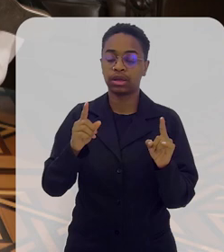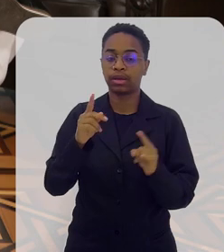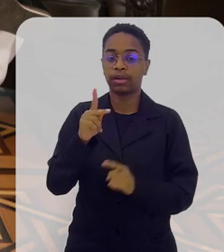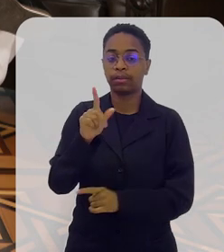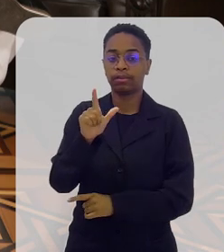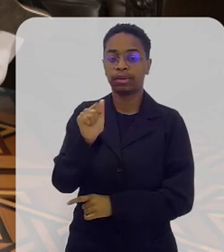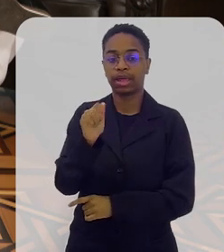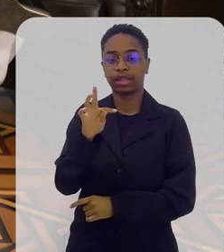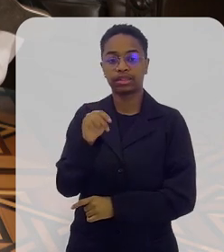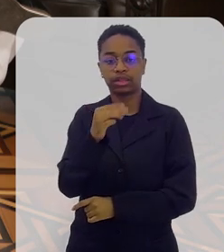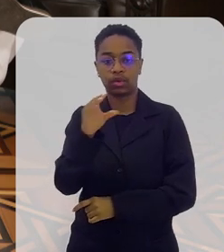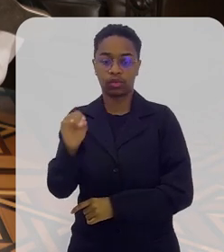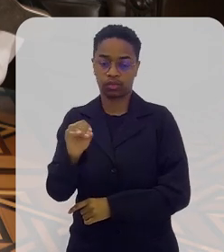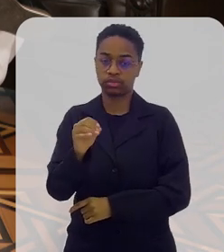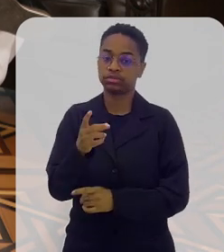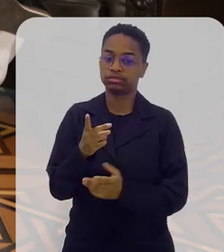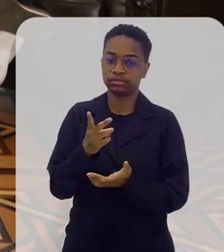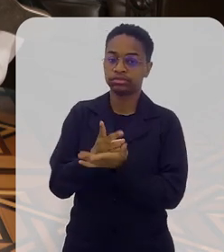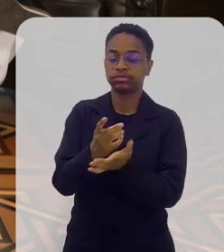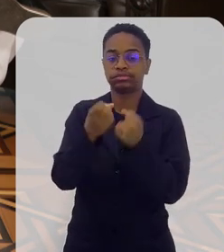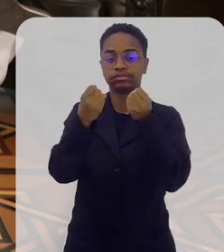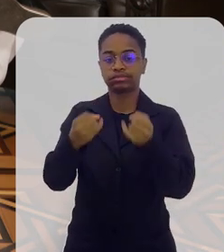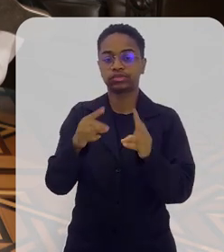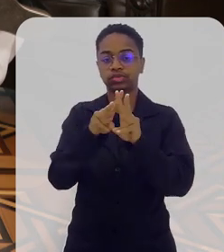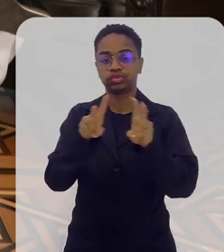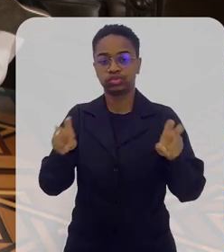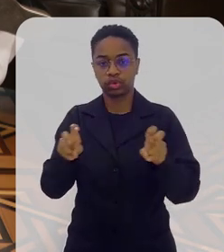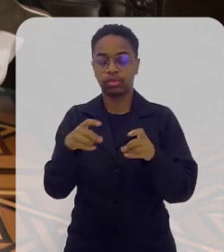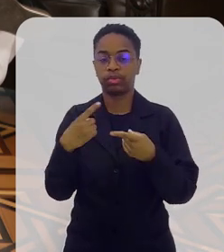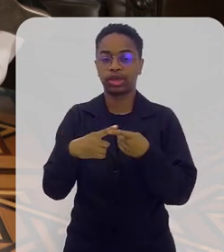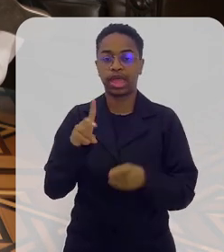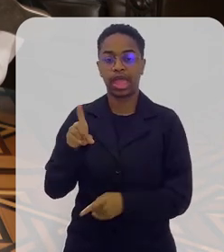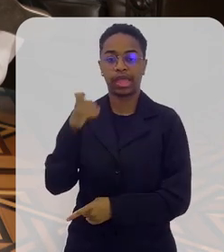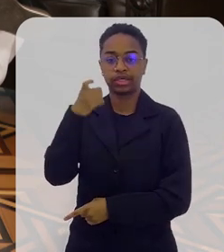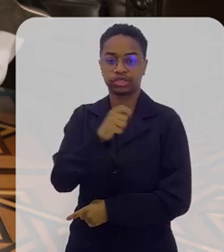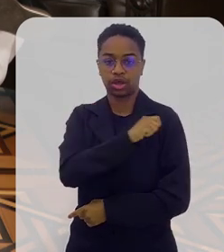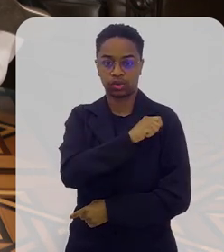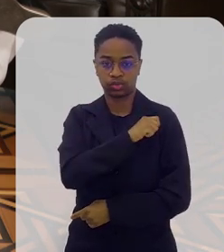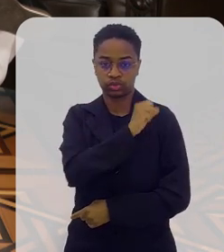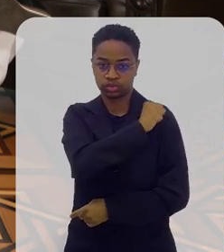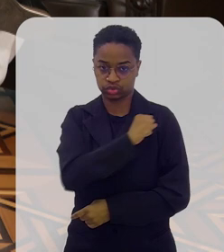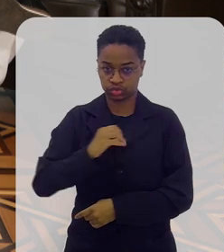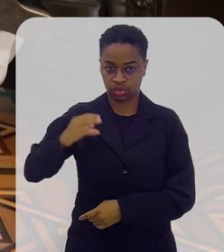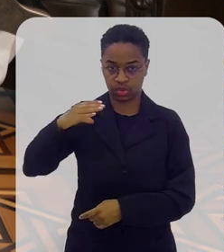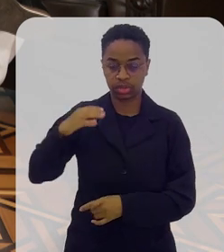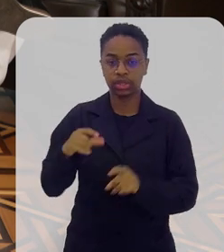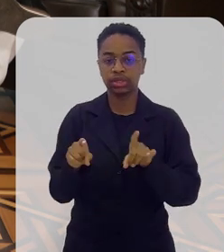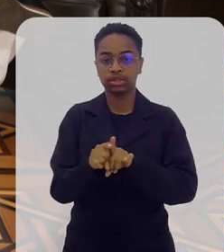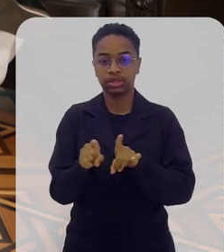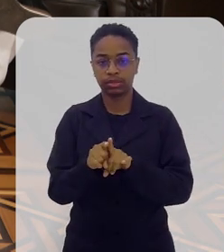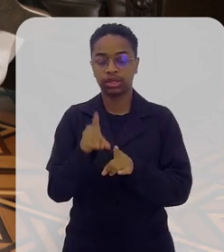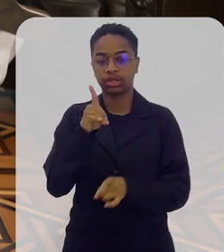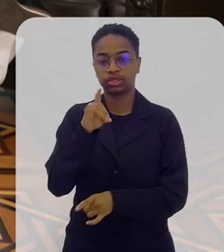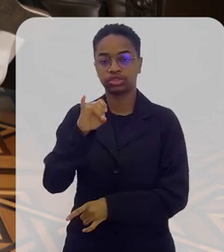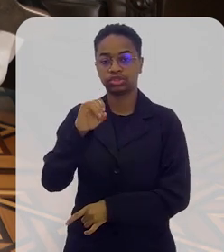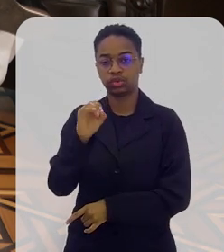isso. Um dos filósofos que eu sou muito apaixonado, ele era aluno de Sócrates,